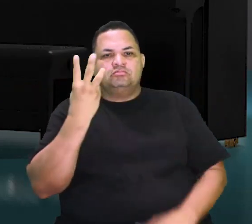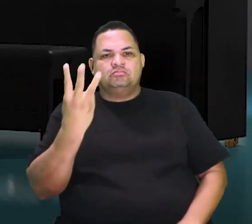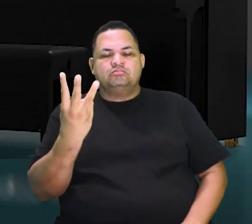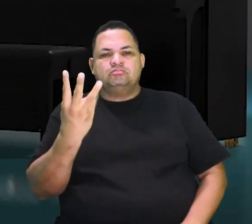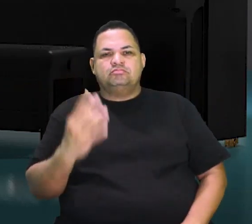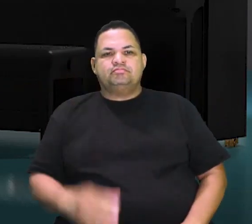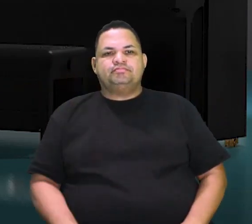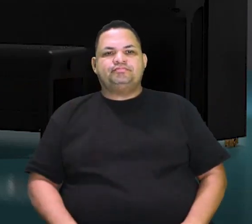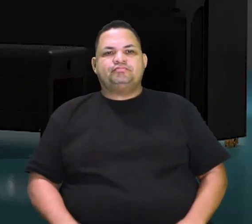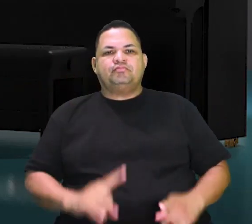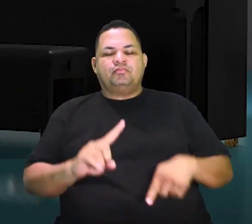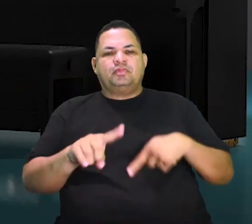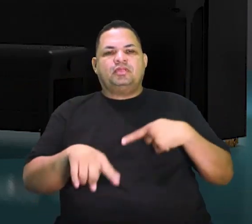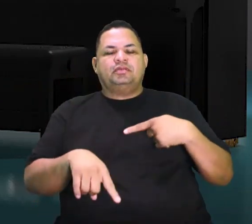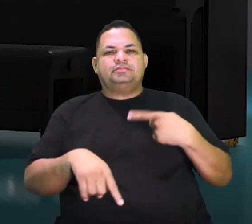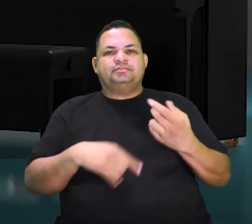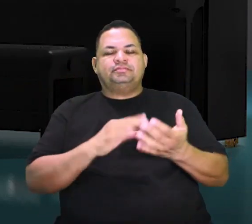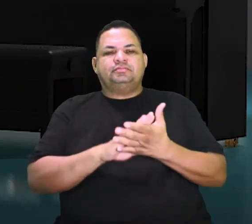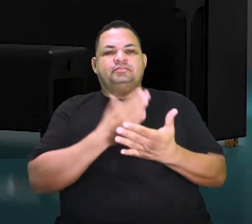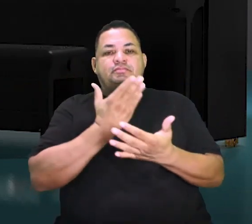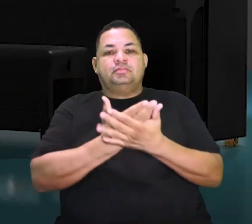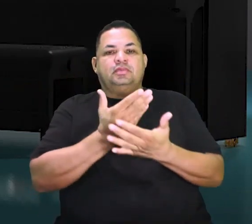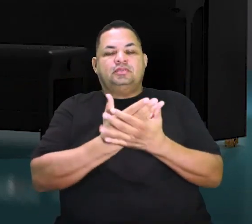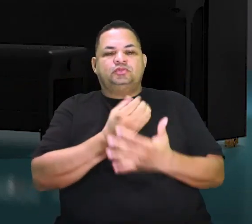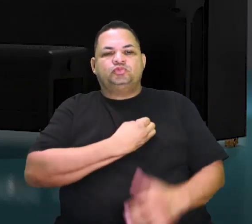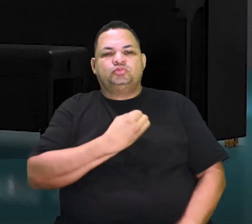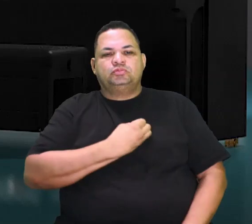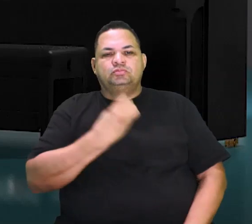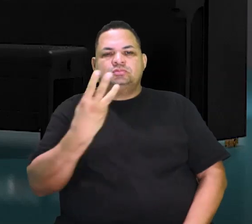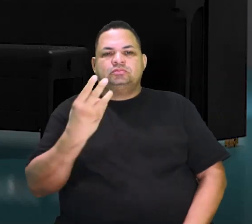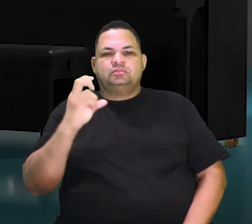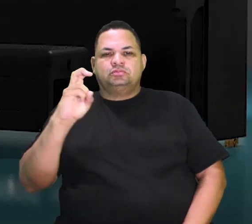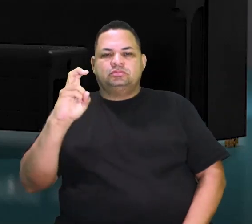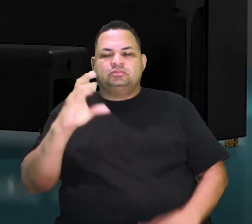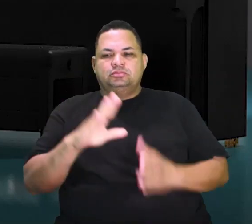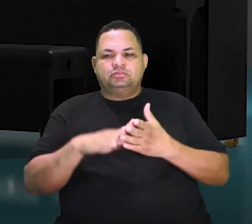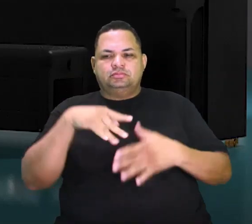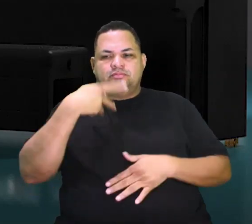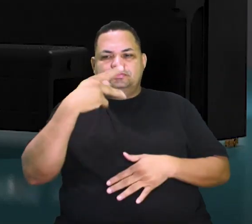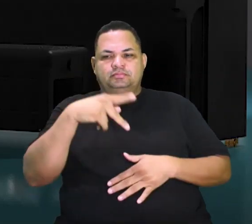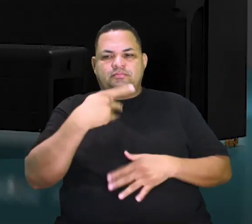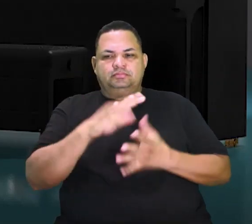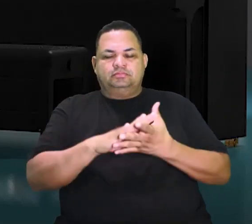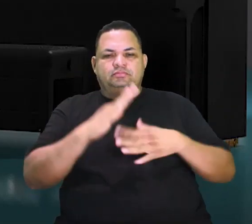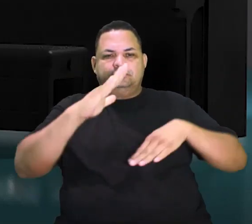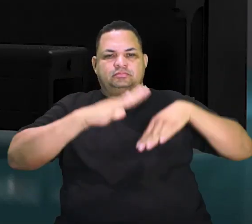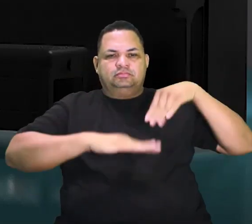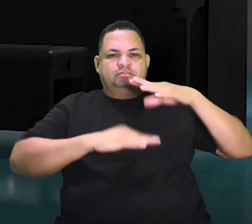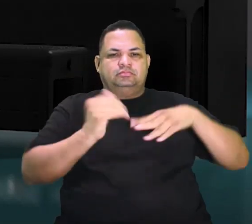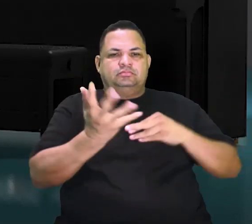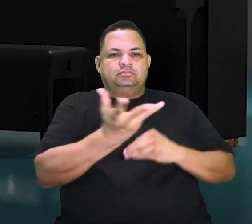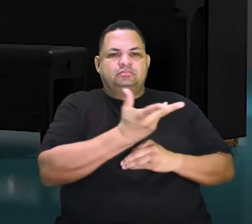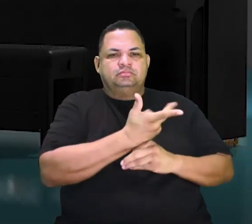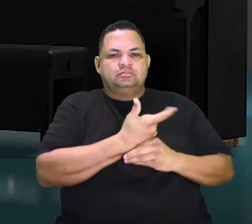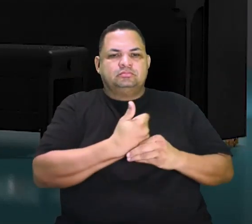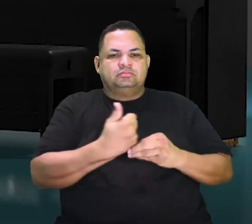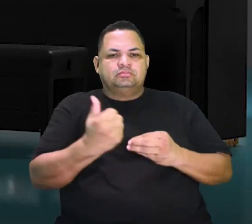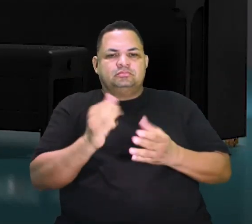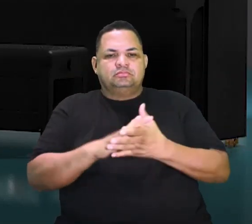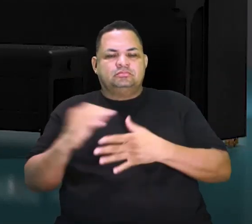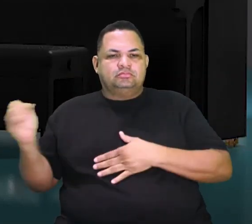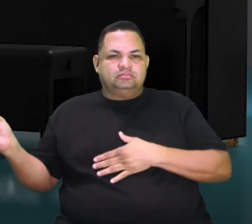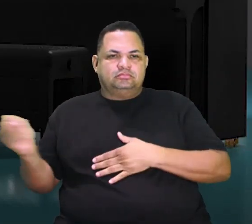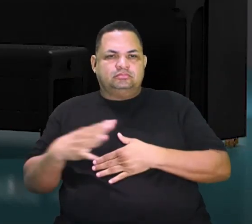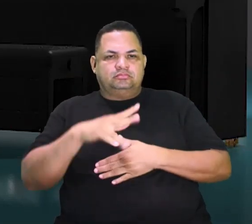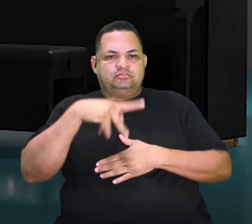3, isso mesmo, já vamos para a aula 35 e nesta aula vamos falar de artistas contemporâneos, falar um